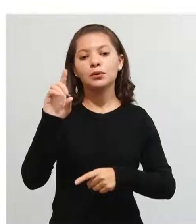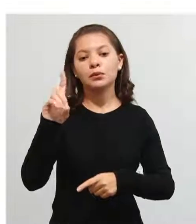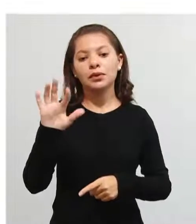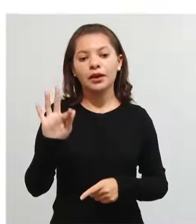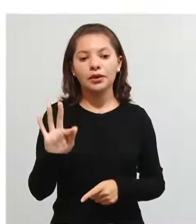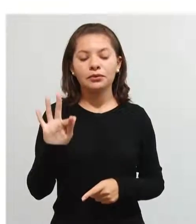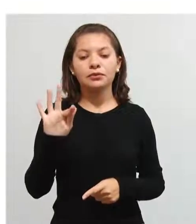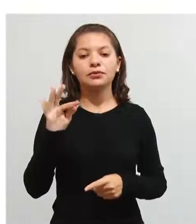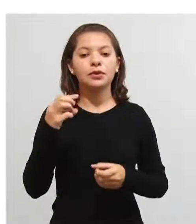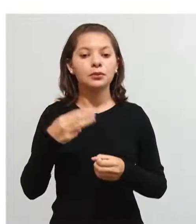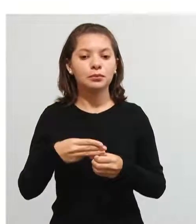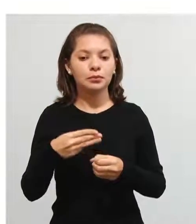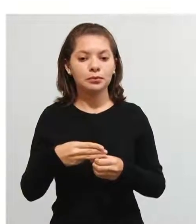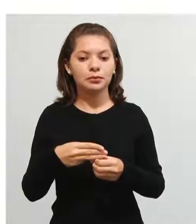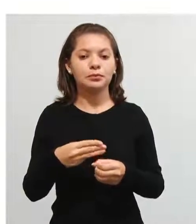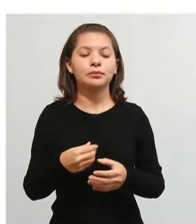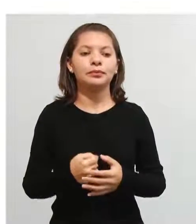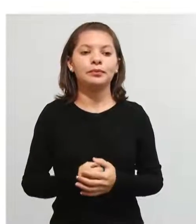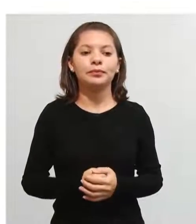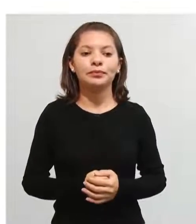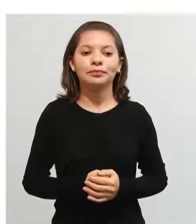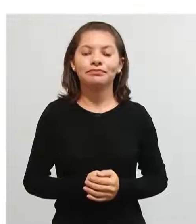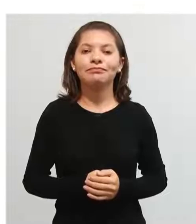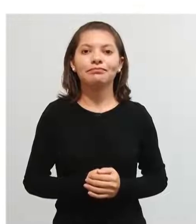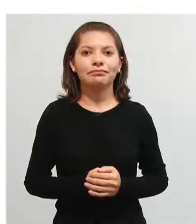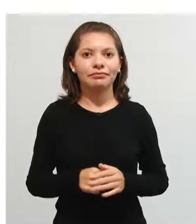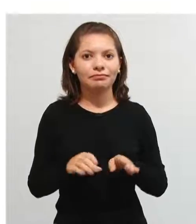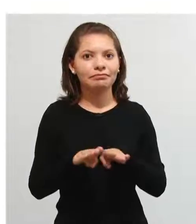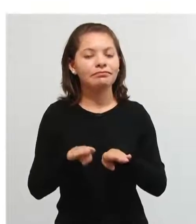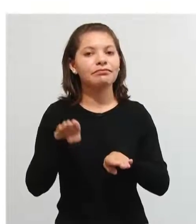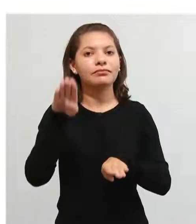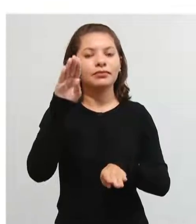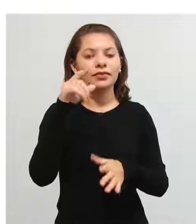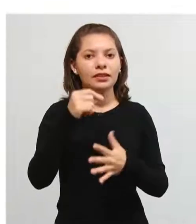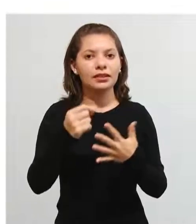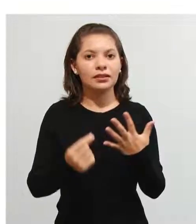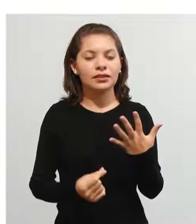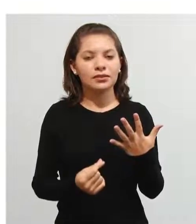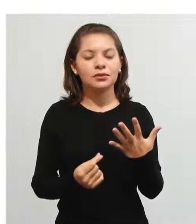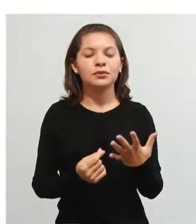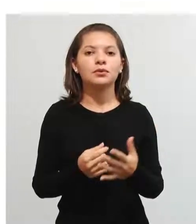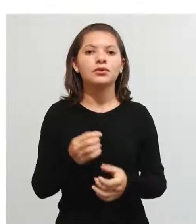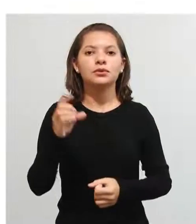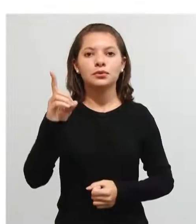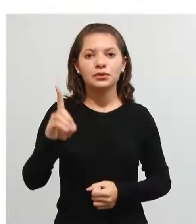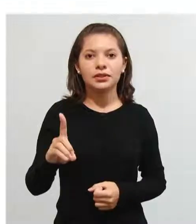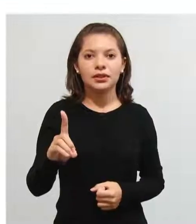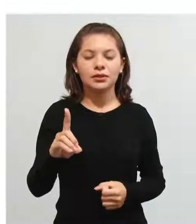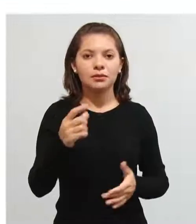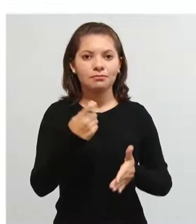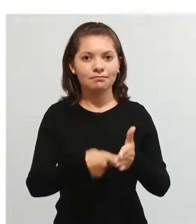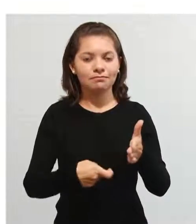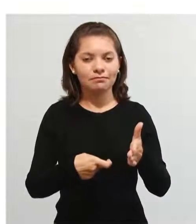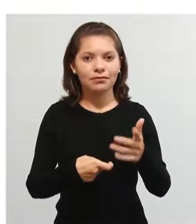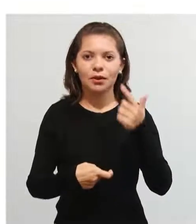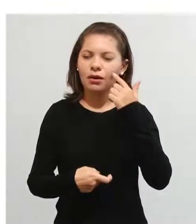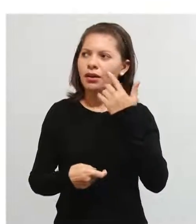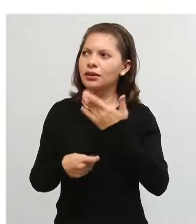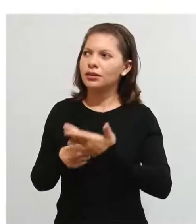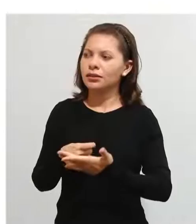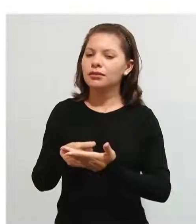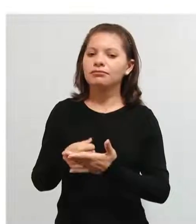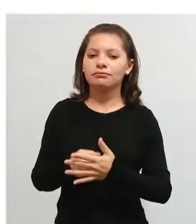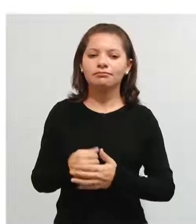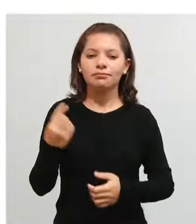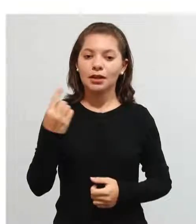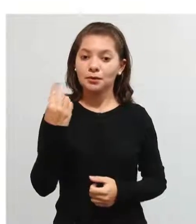tá? Então, aí superada essa questão das fontes do direito tributário, vimos aqui as fontes primárias e,